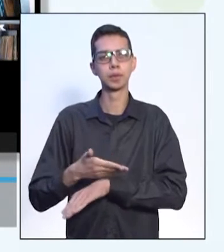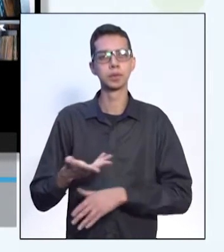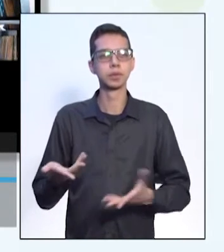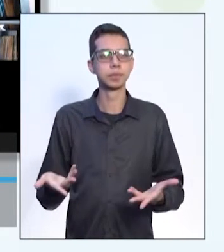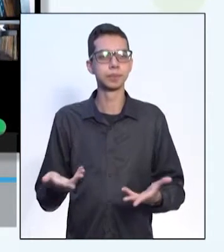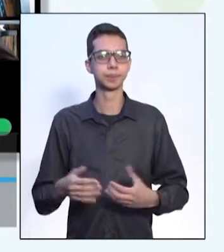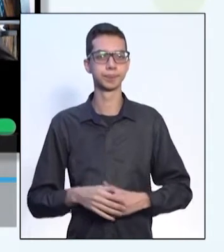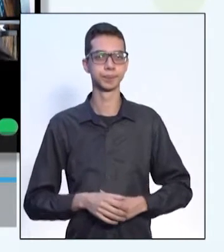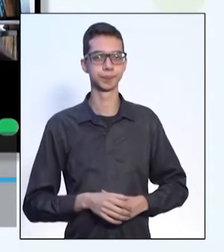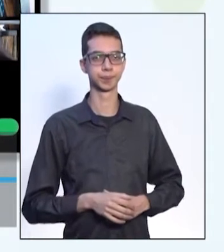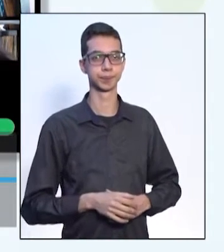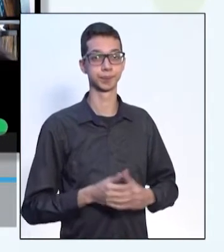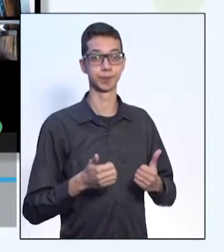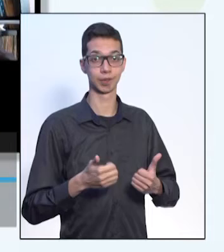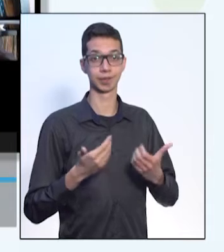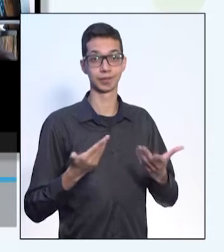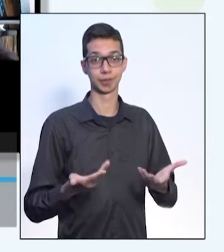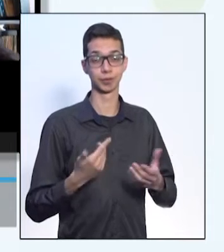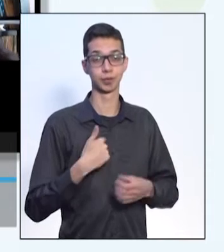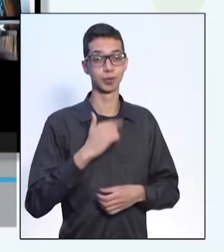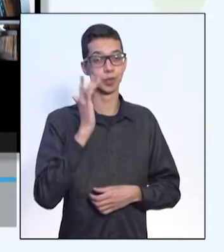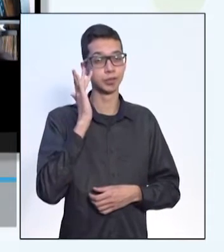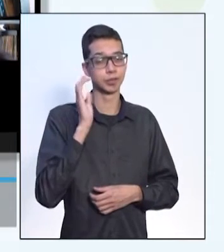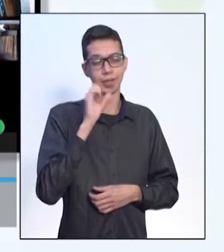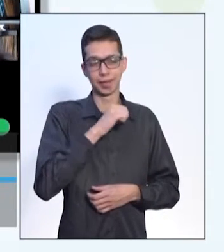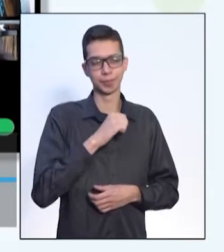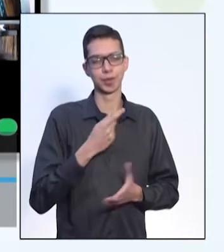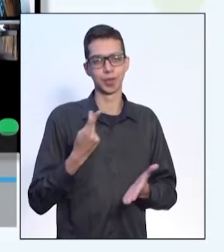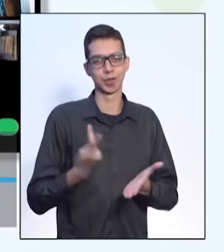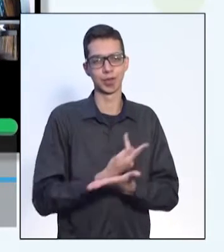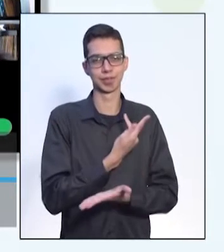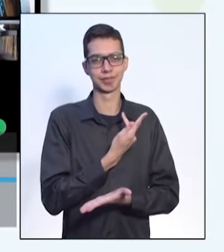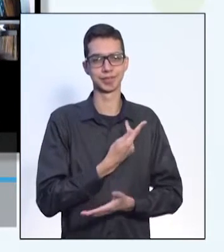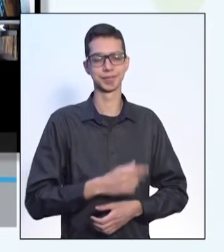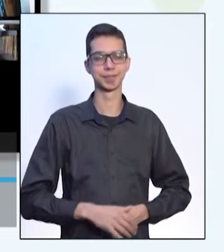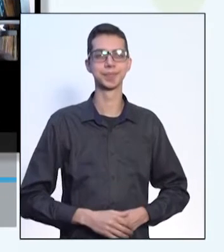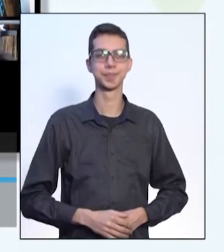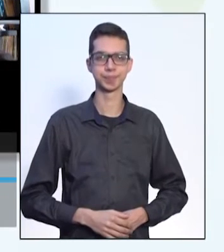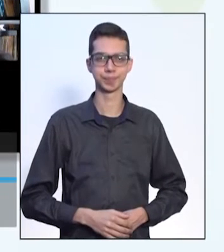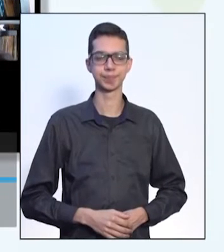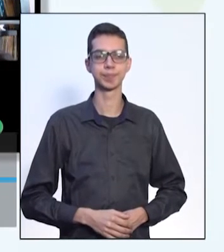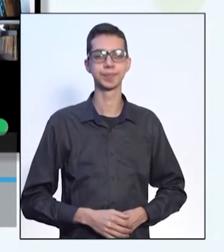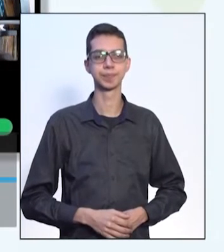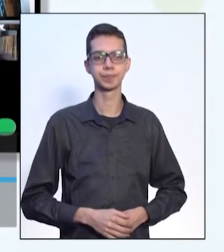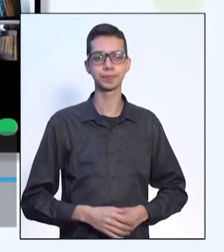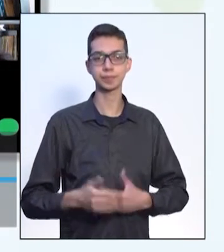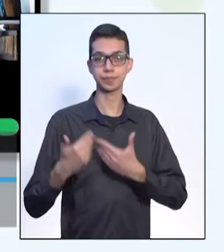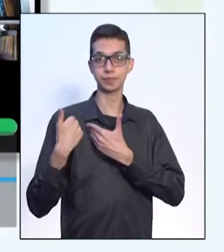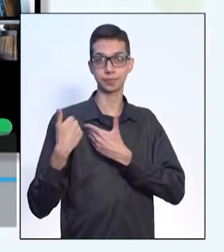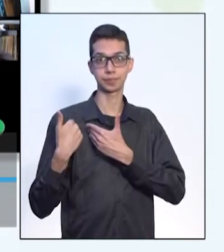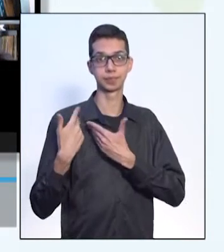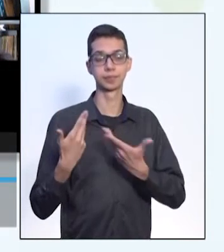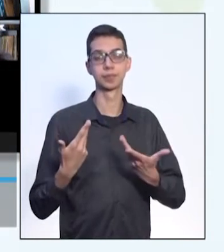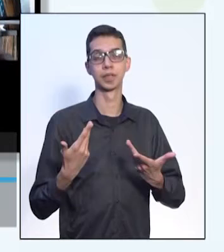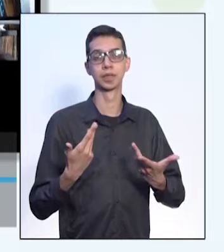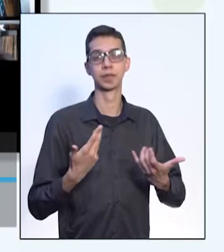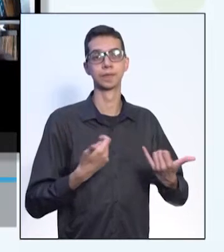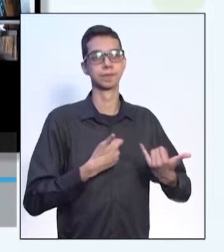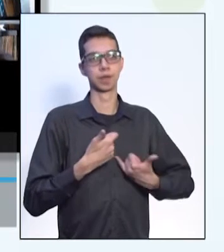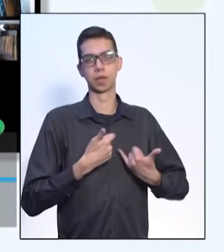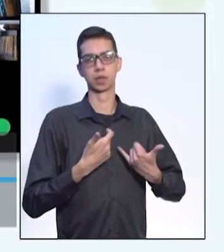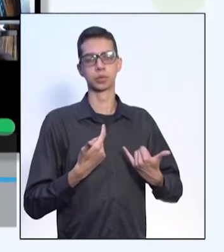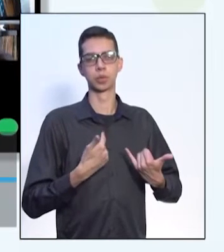Bom, então foi uma coisa que veio de repente, né? A tarefa veio para mim jogada, assim, mas eu agarrei,